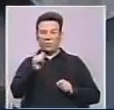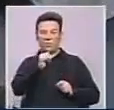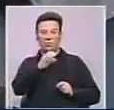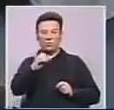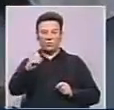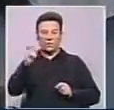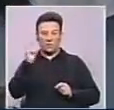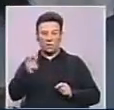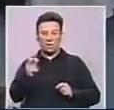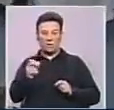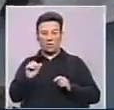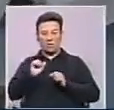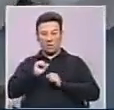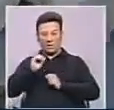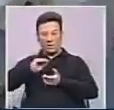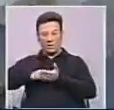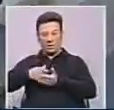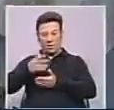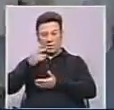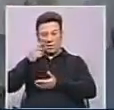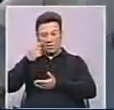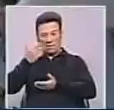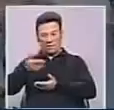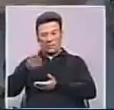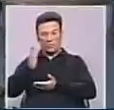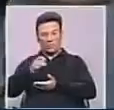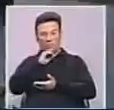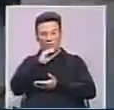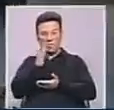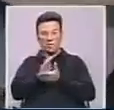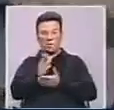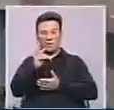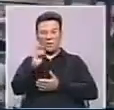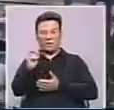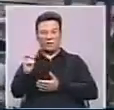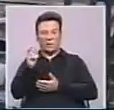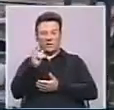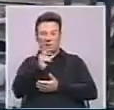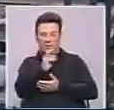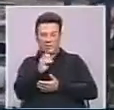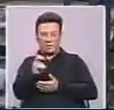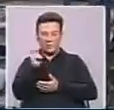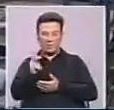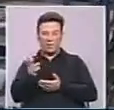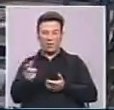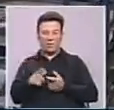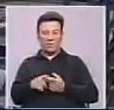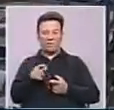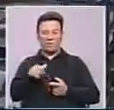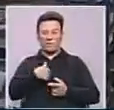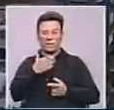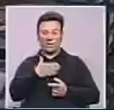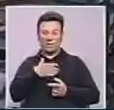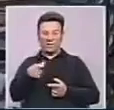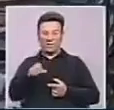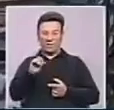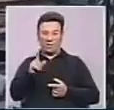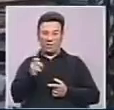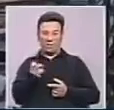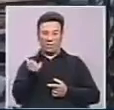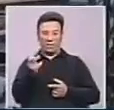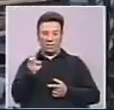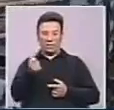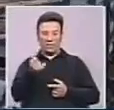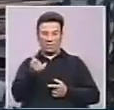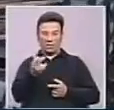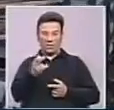anos, mas pelos nossos testes pode ir a cerca de 300 anos. Muito obrigada. Nesta empresa de Oliveira do Bairro, distrito